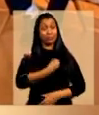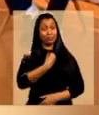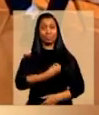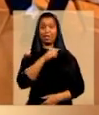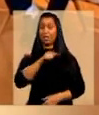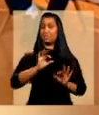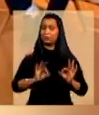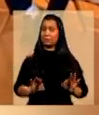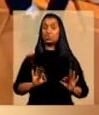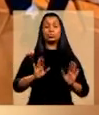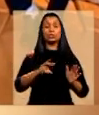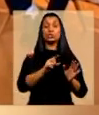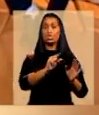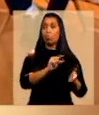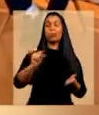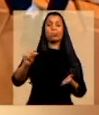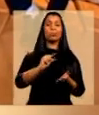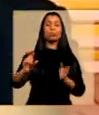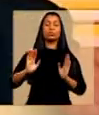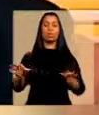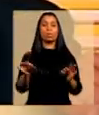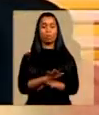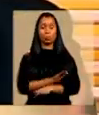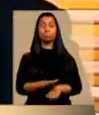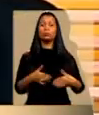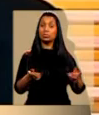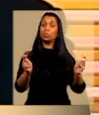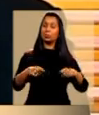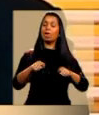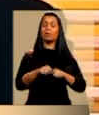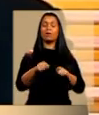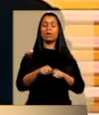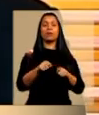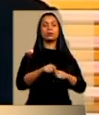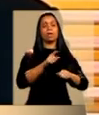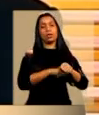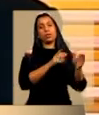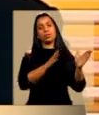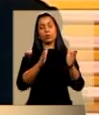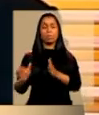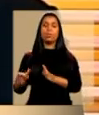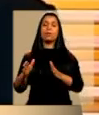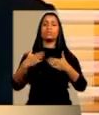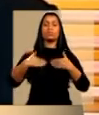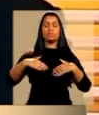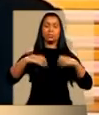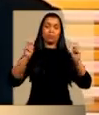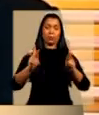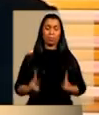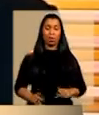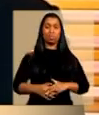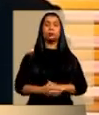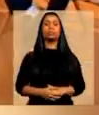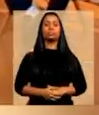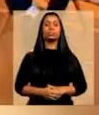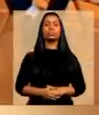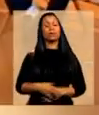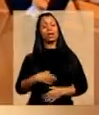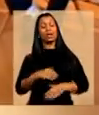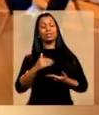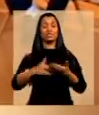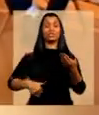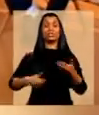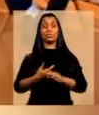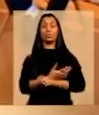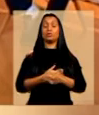que viver com esse dinheiro, porque o resto já foi aplicado. Então, isso aí dá para fazer programado e aí você fica mais disciplinado ainda. Você tira o emocional da